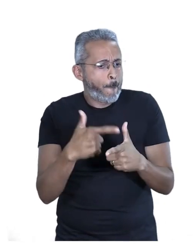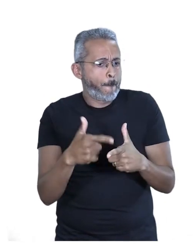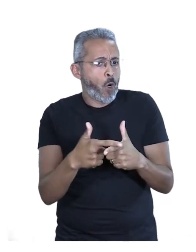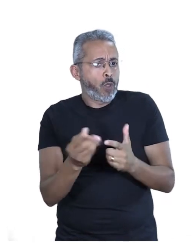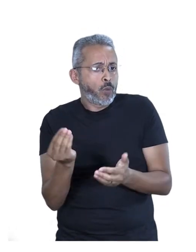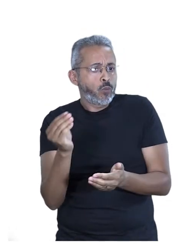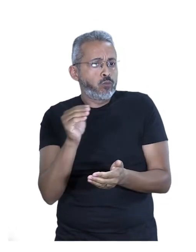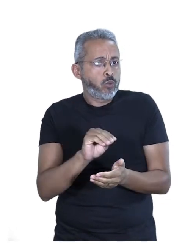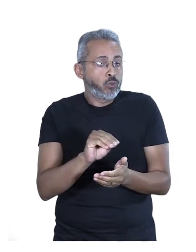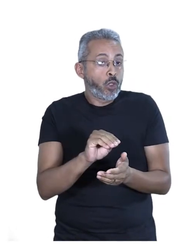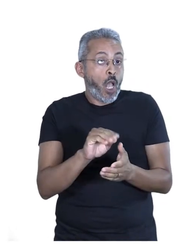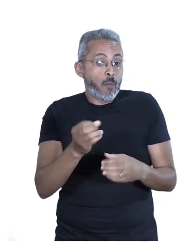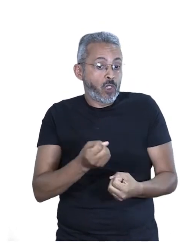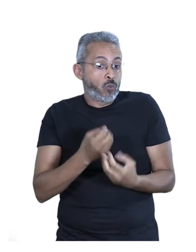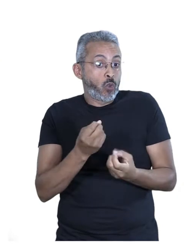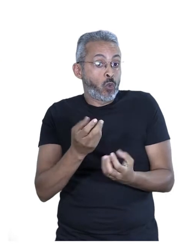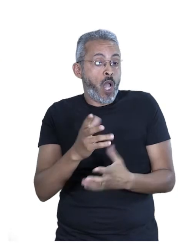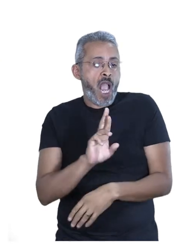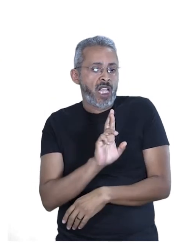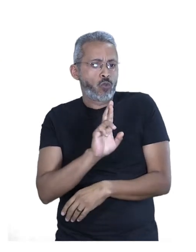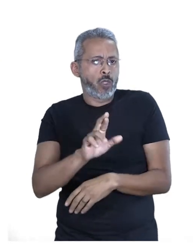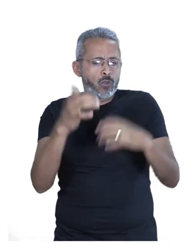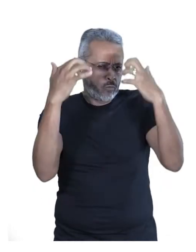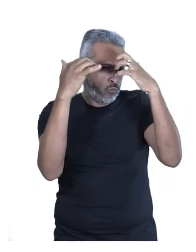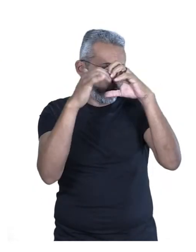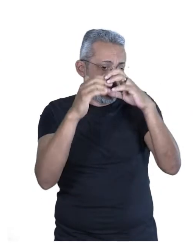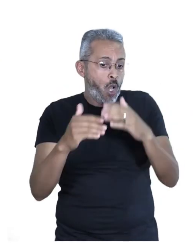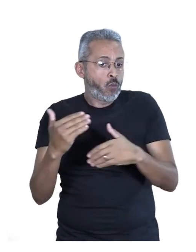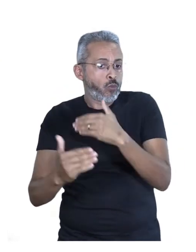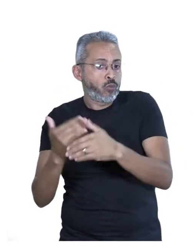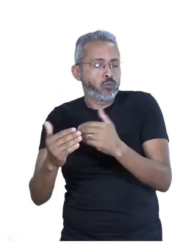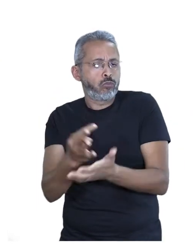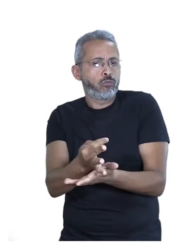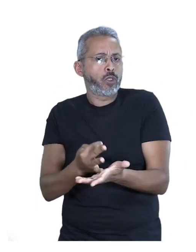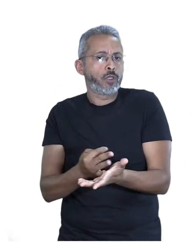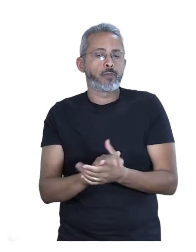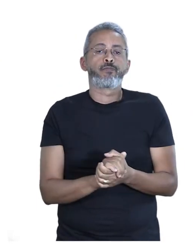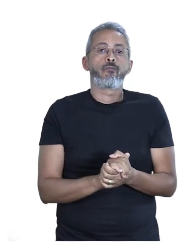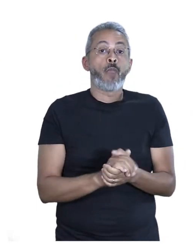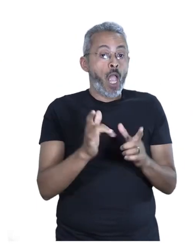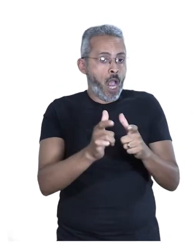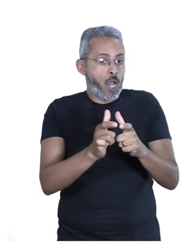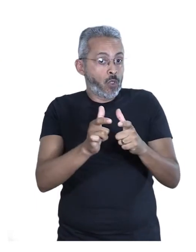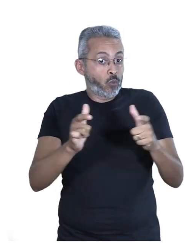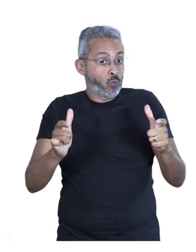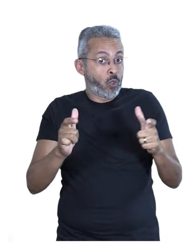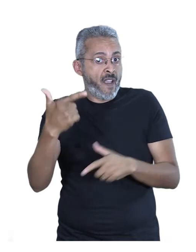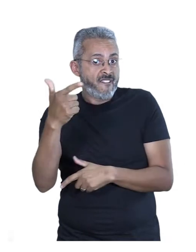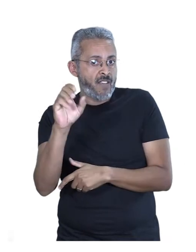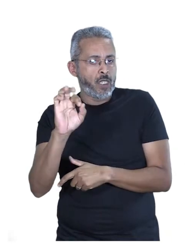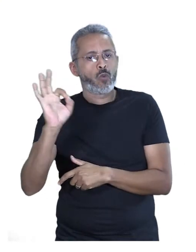considerações que expressam o resultado do que foi pensado ao longo do texto. A sua dimensão contempla cerca